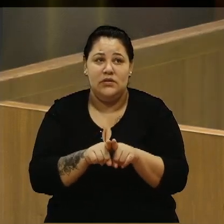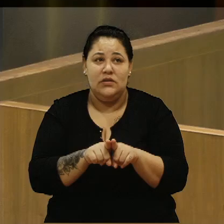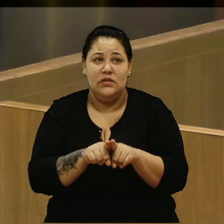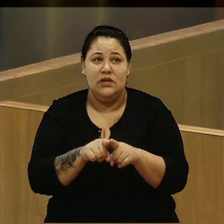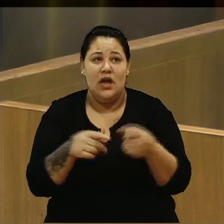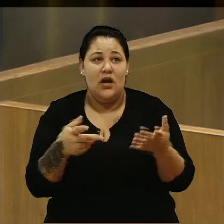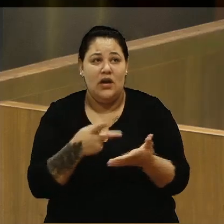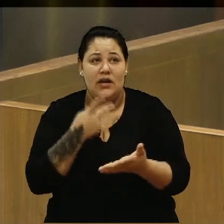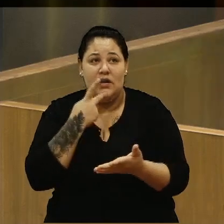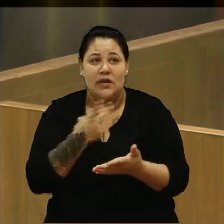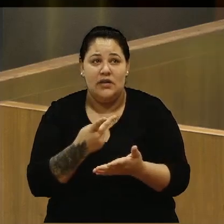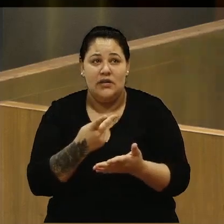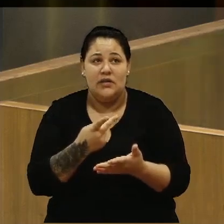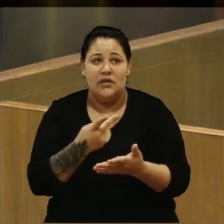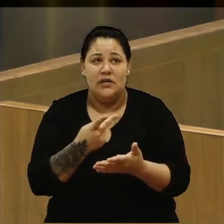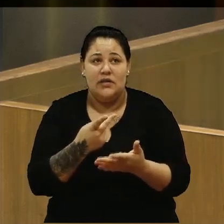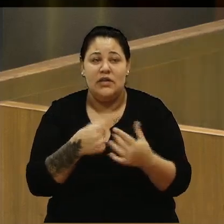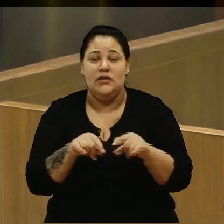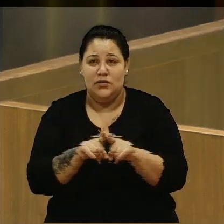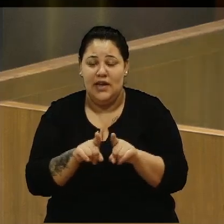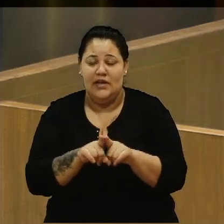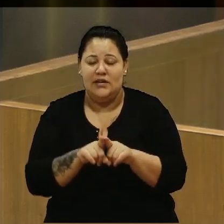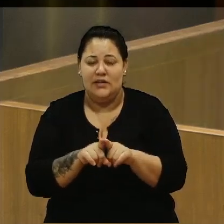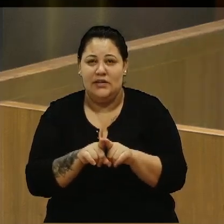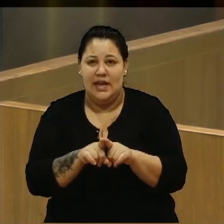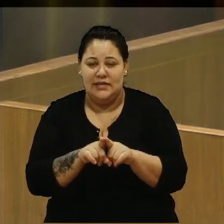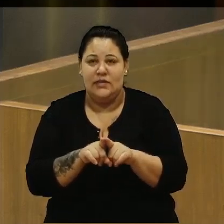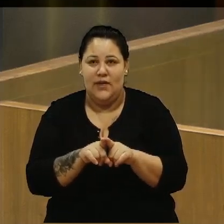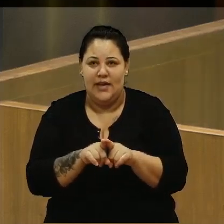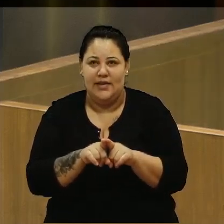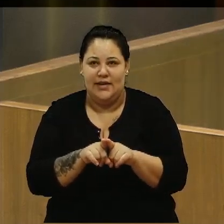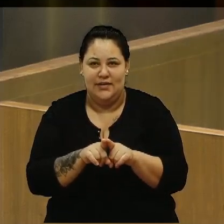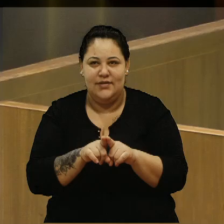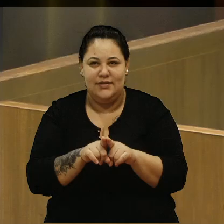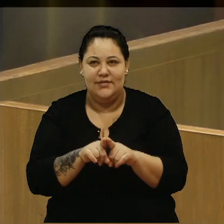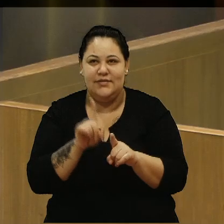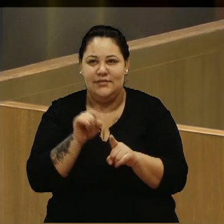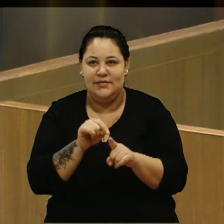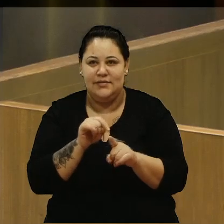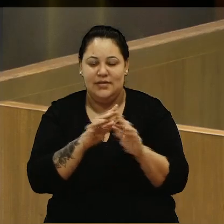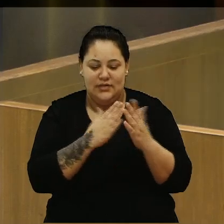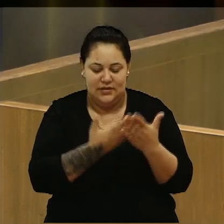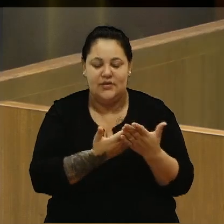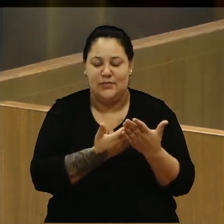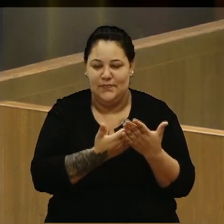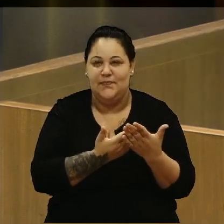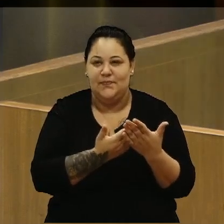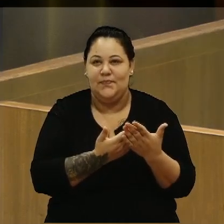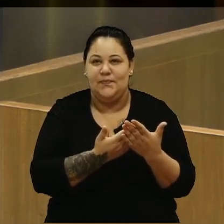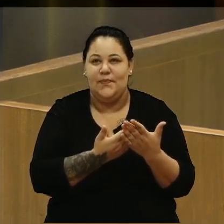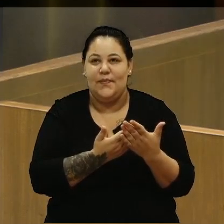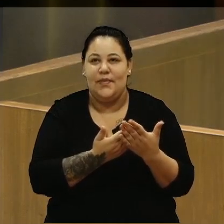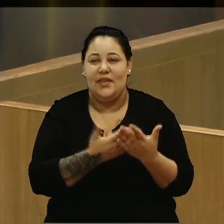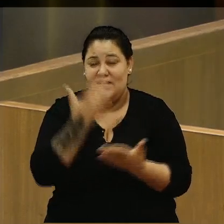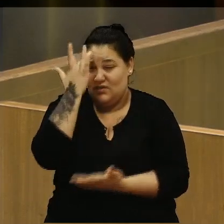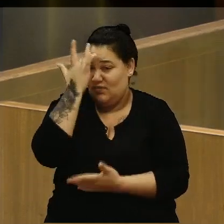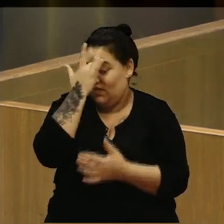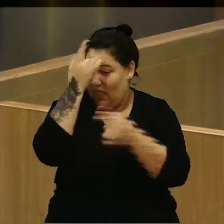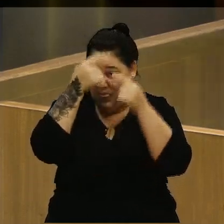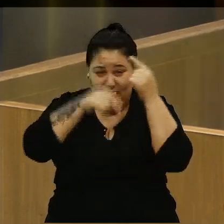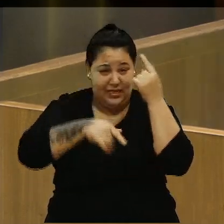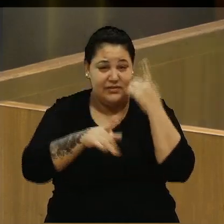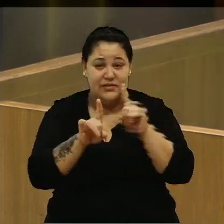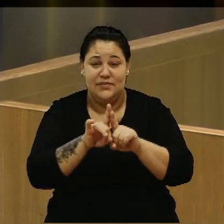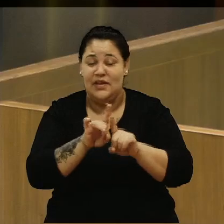dizer, não vai mais ter professora por isso e pelo medo que está nas escolas. Pela questão da saúde mental.